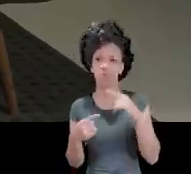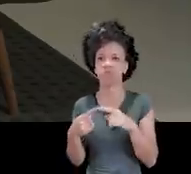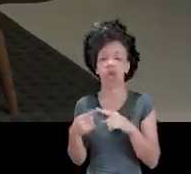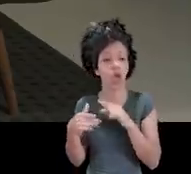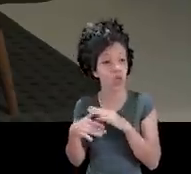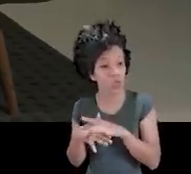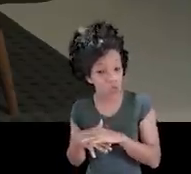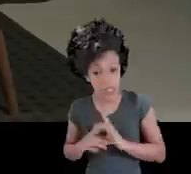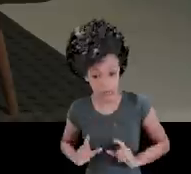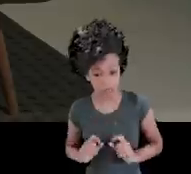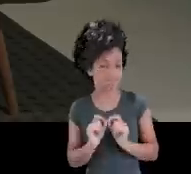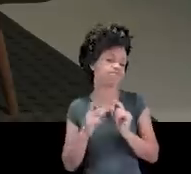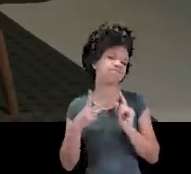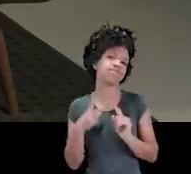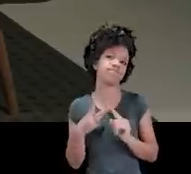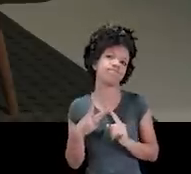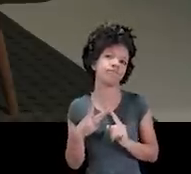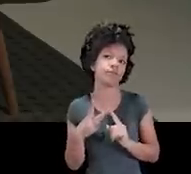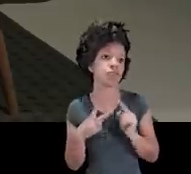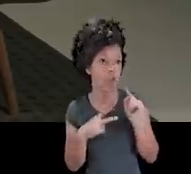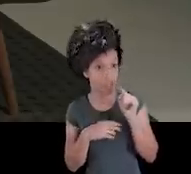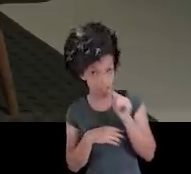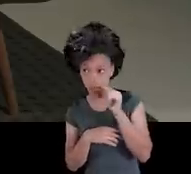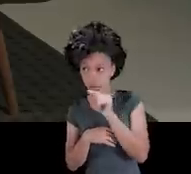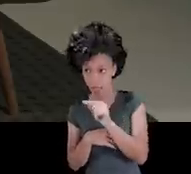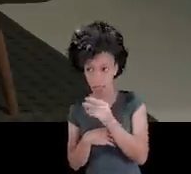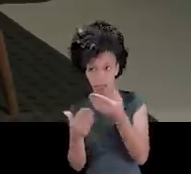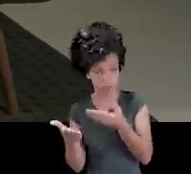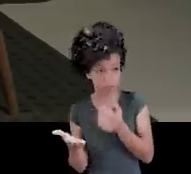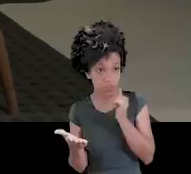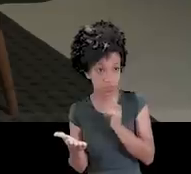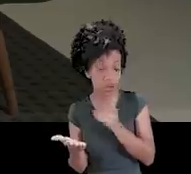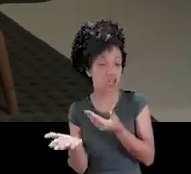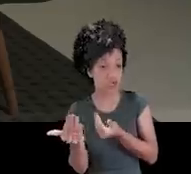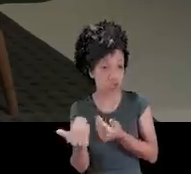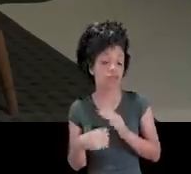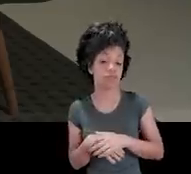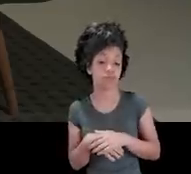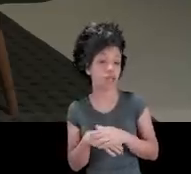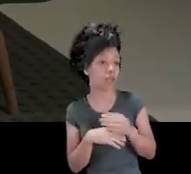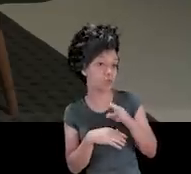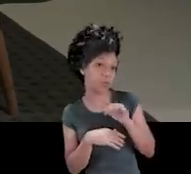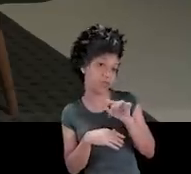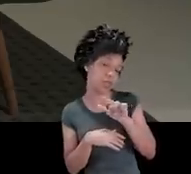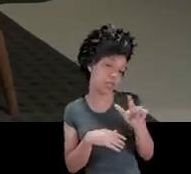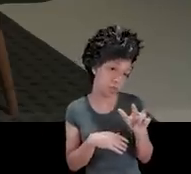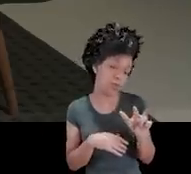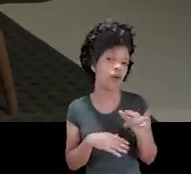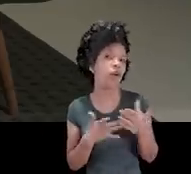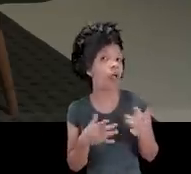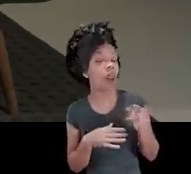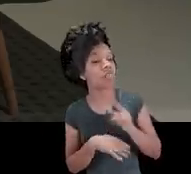doenças autoimunes, seja... Então, essa senhorita, essa senhora, essa jovem senhora, esposa do Will Smith, provavelmente